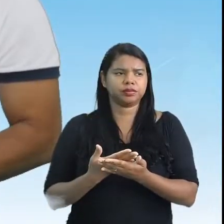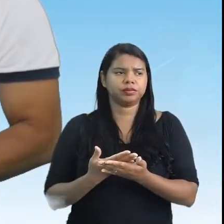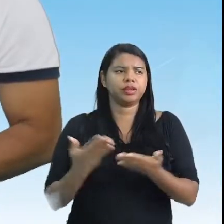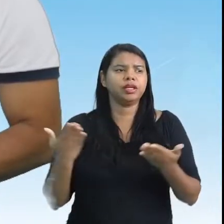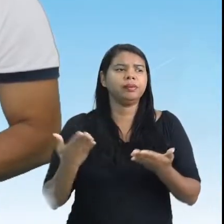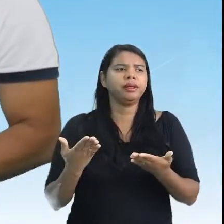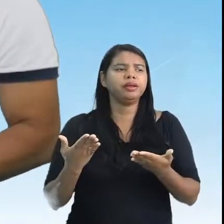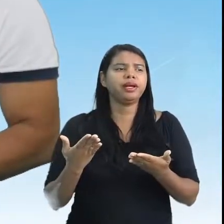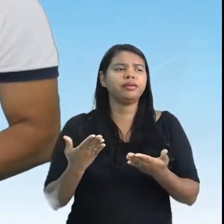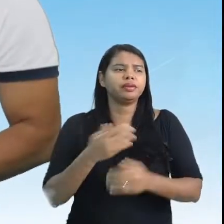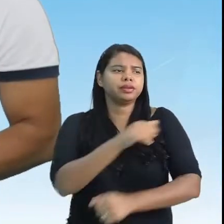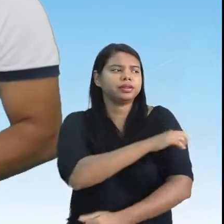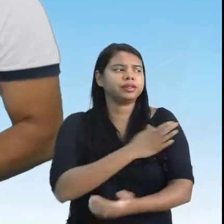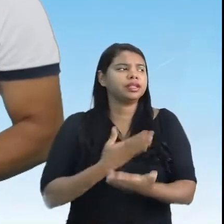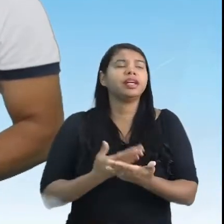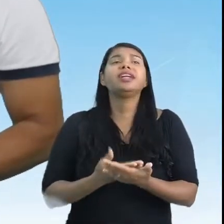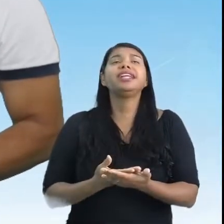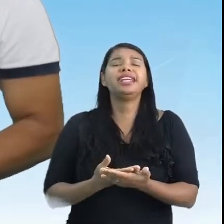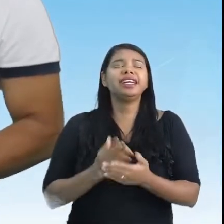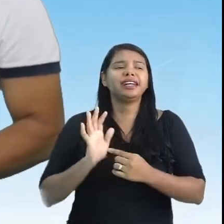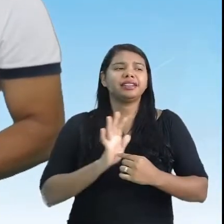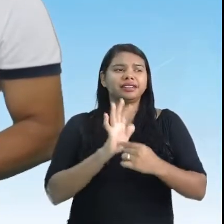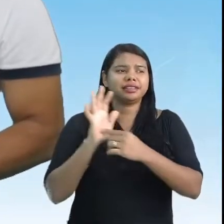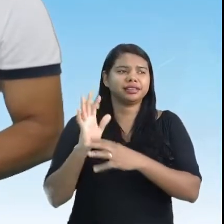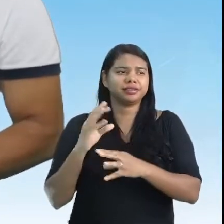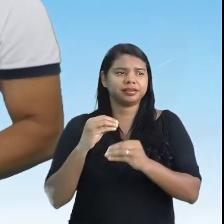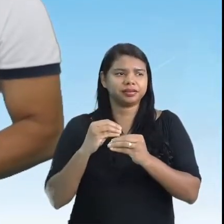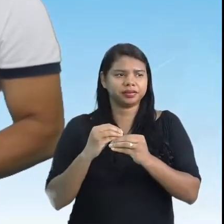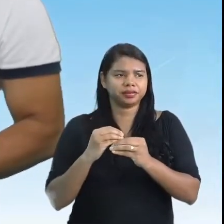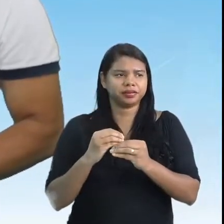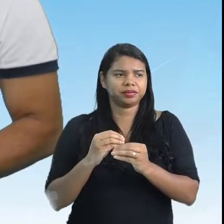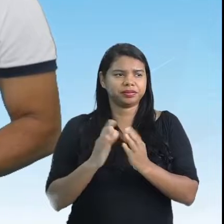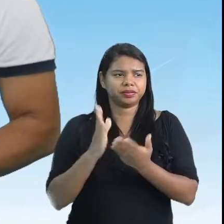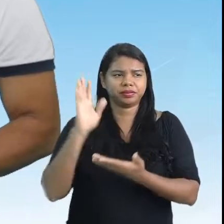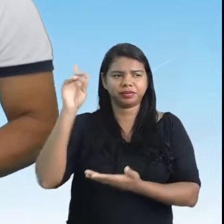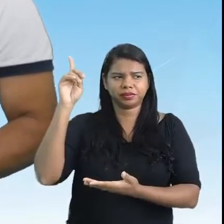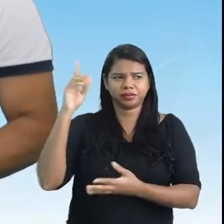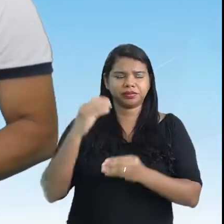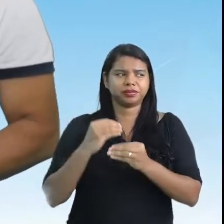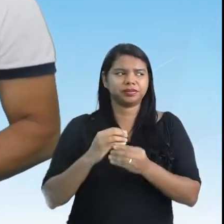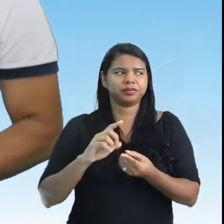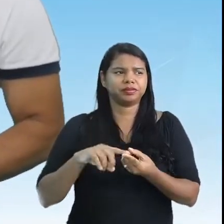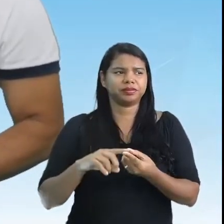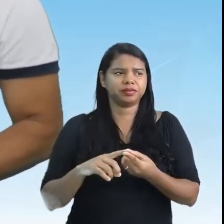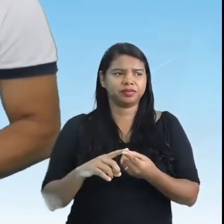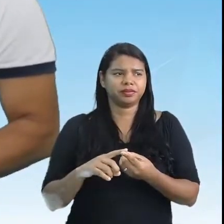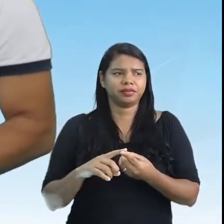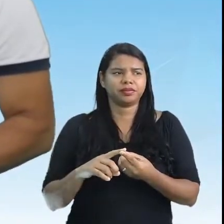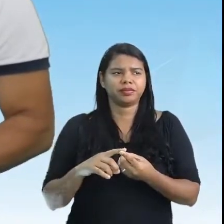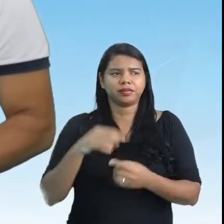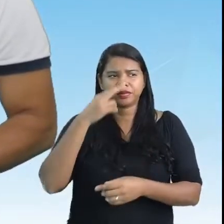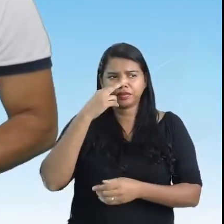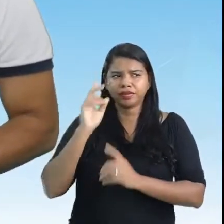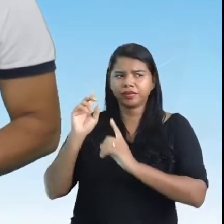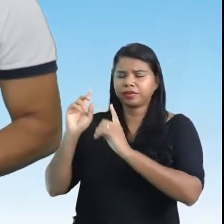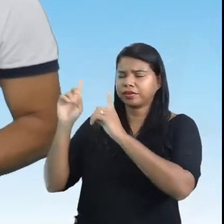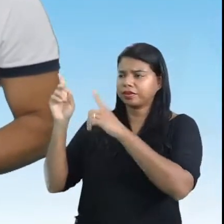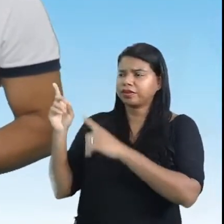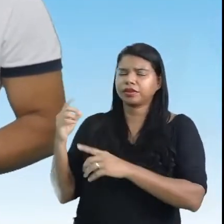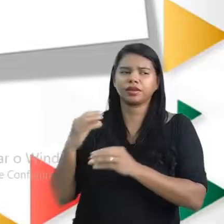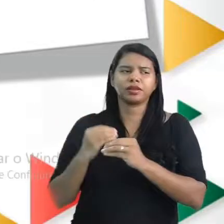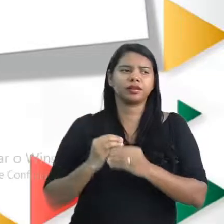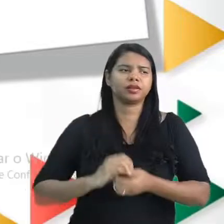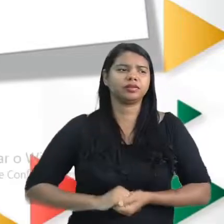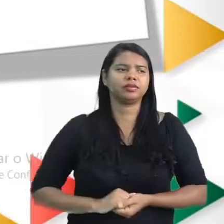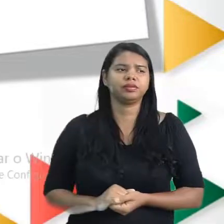viu o nosso estudante que os valores são pautados na Bíblia, não é isso? Exatamente. Na Bíblia cristã. Então vejamos aqui os valores. Vamos